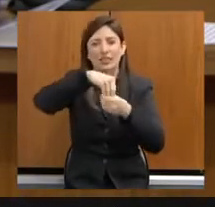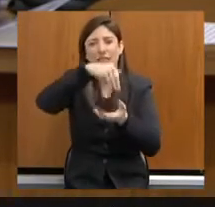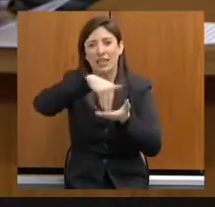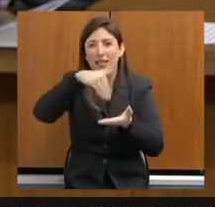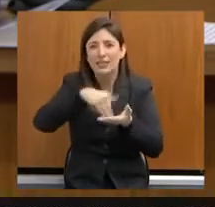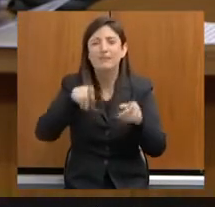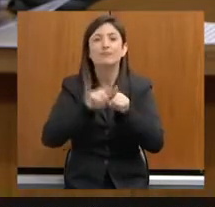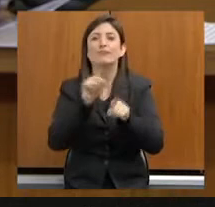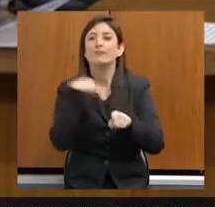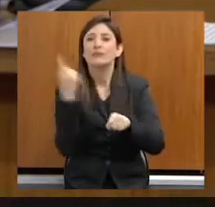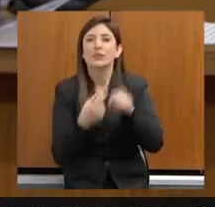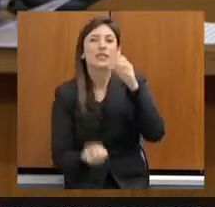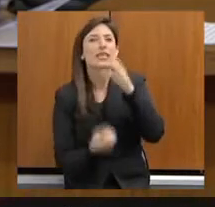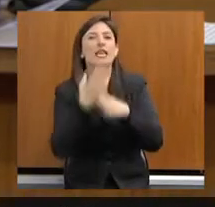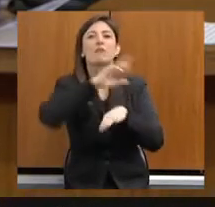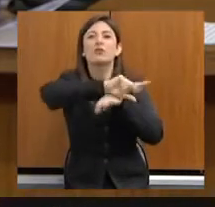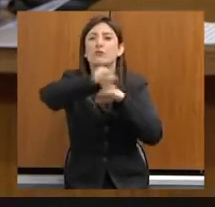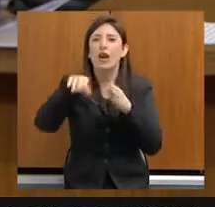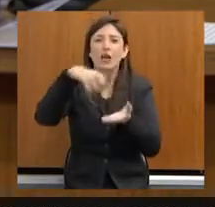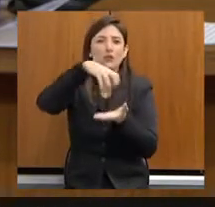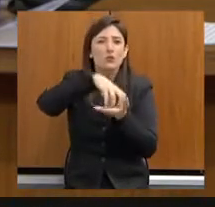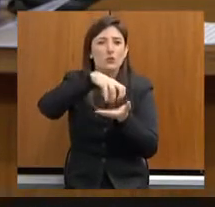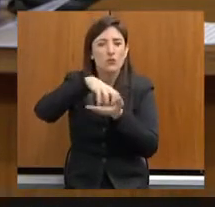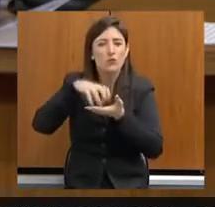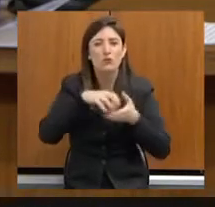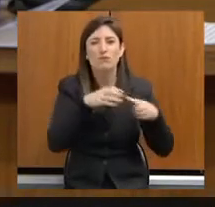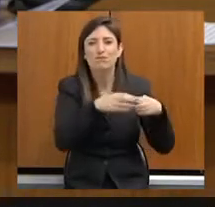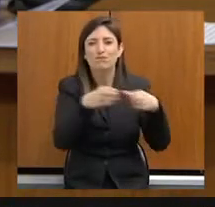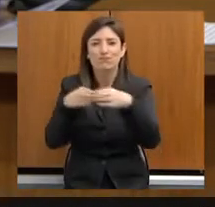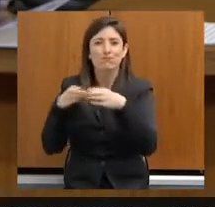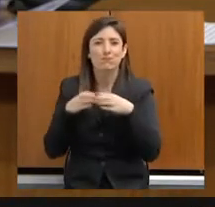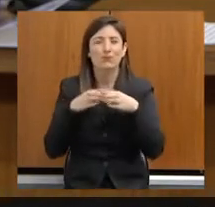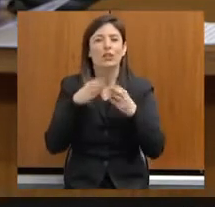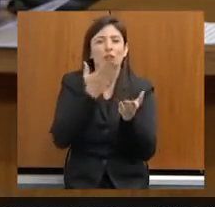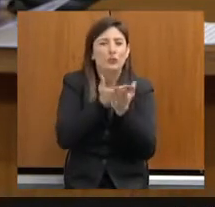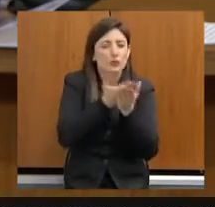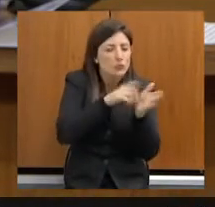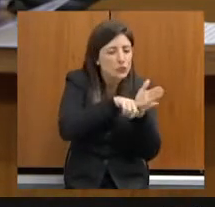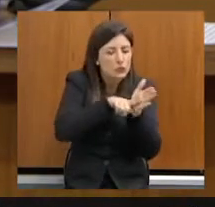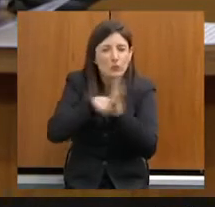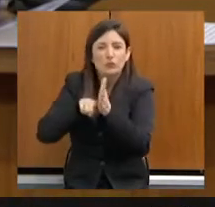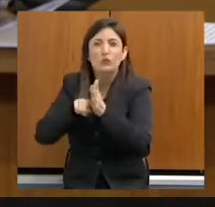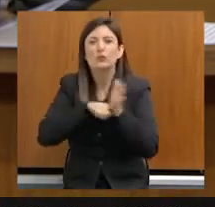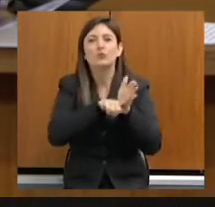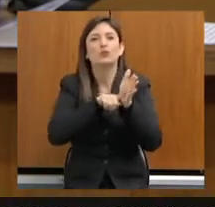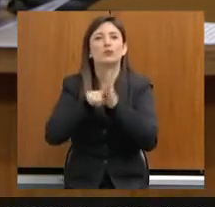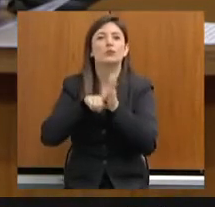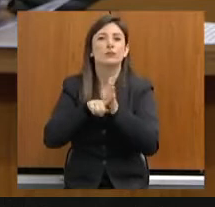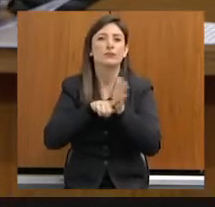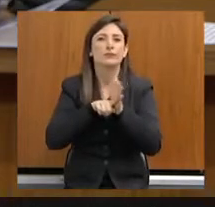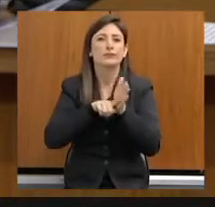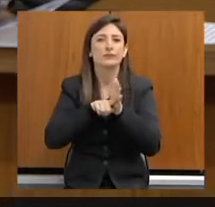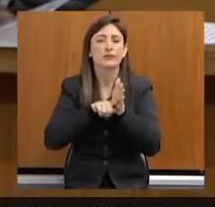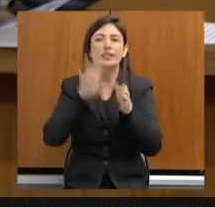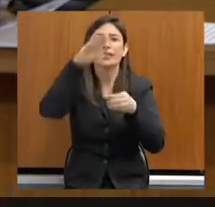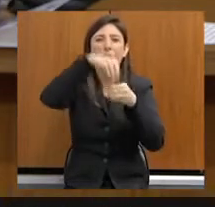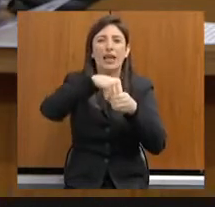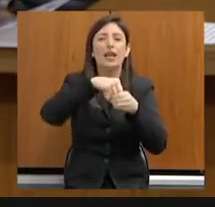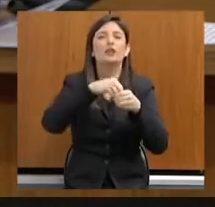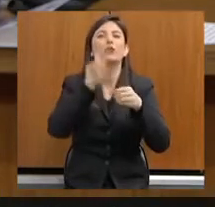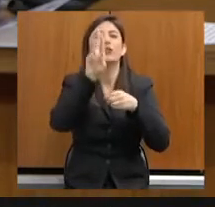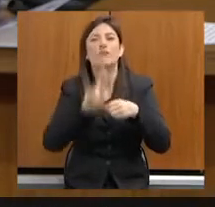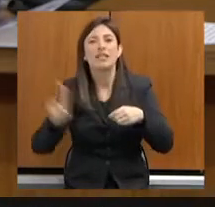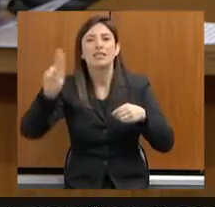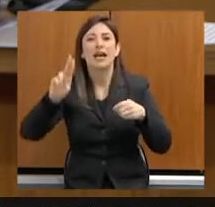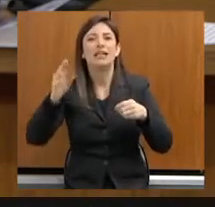vários núcleos é de estudos do é que esse nosso saneamento ambiental todo tivo em universidades